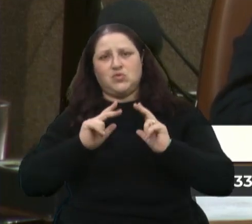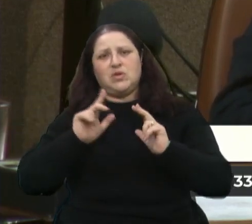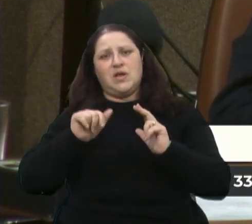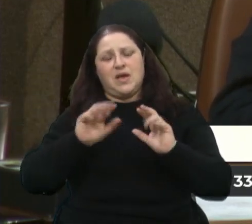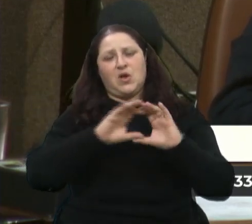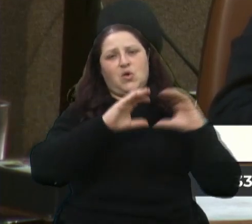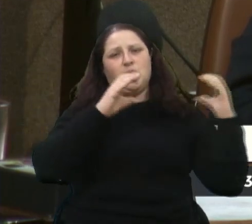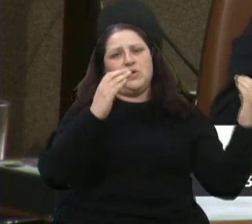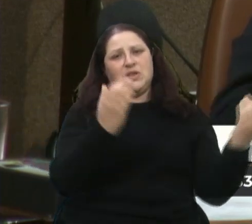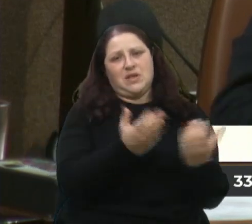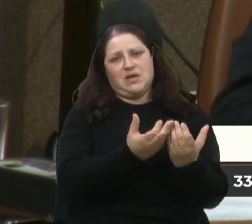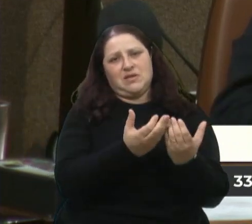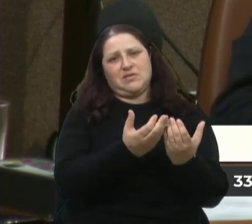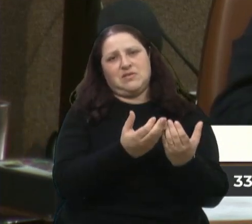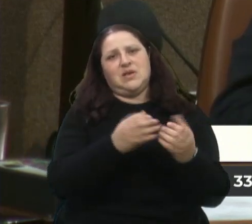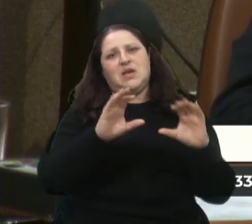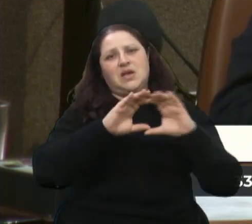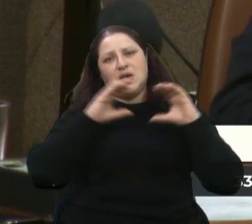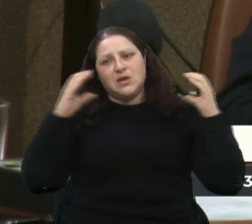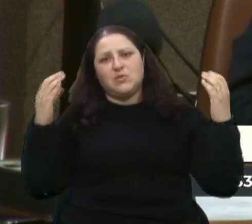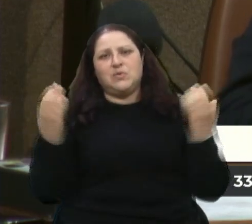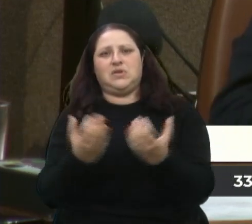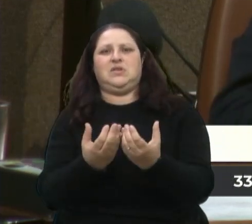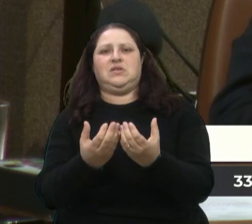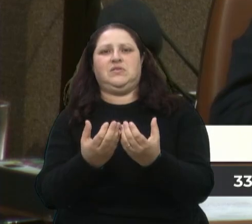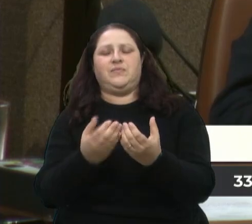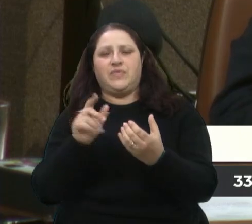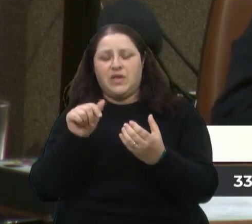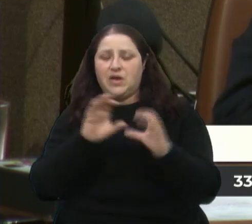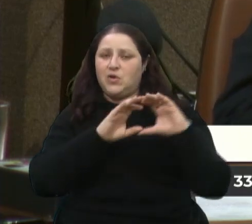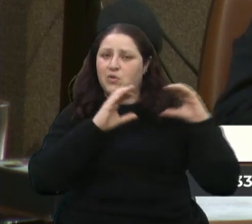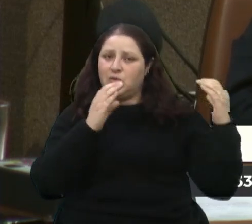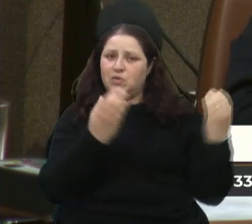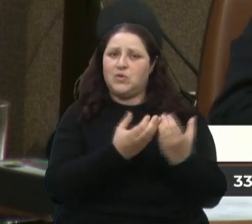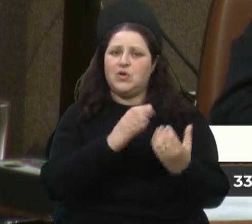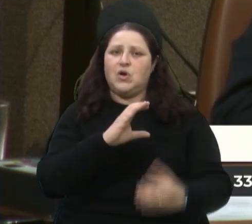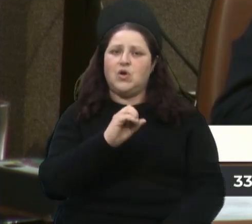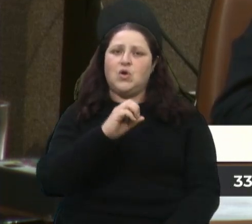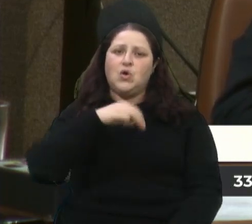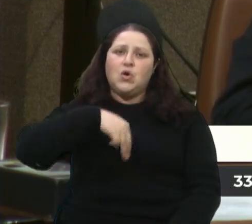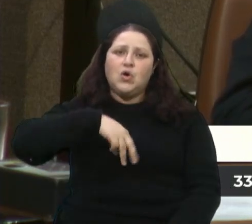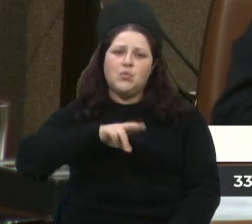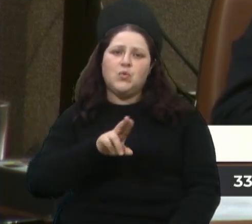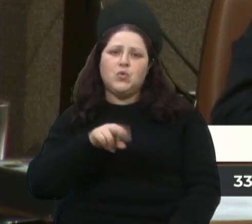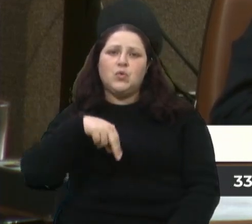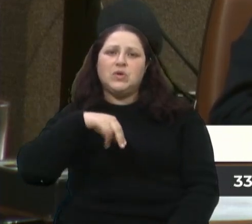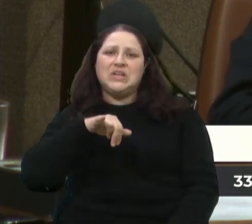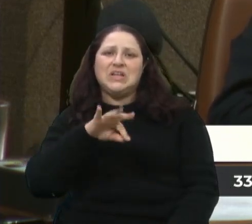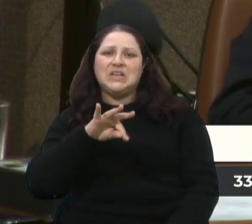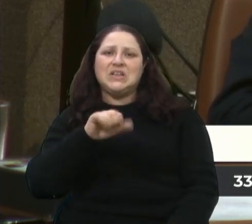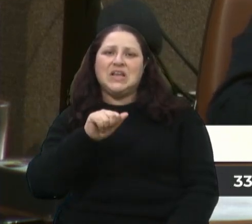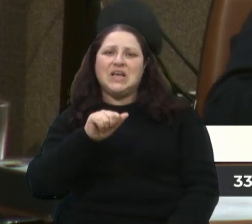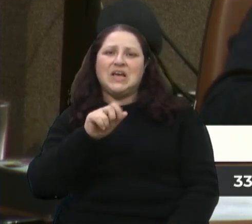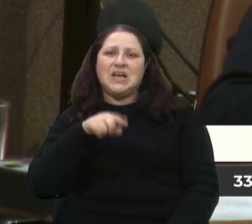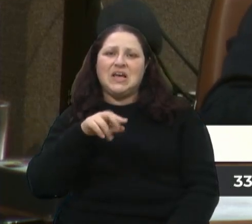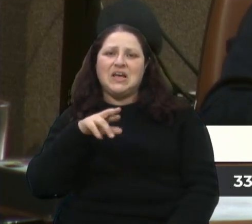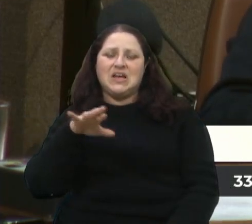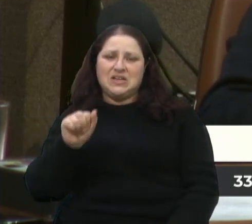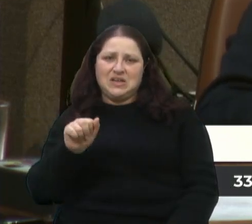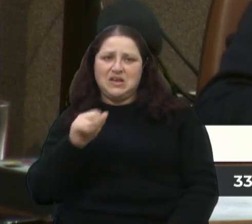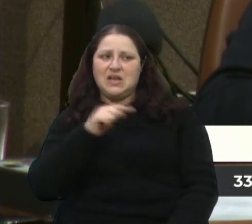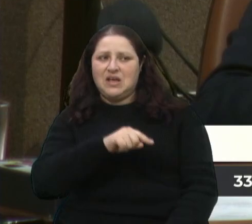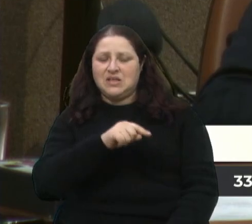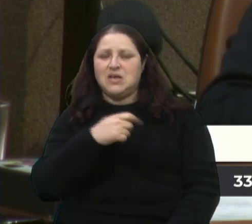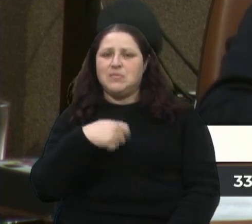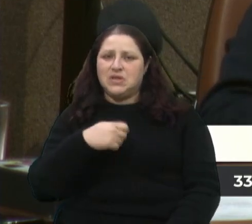comunitária. Comunidade, né? E por ser comunitária, eu acho que a gente tem que potencializar essa estrutura